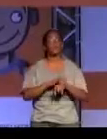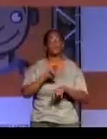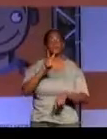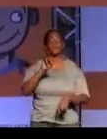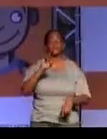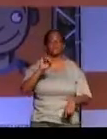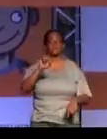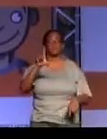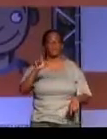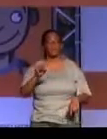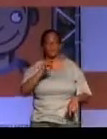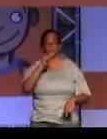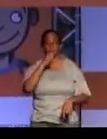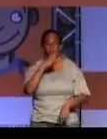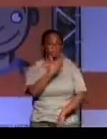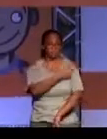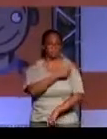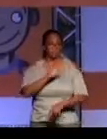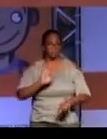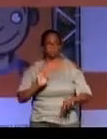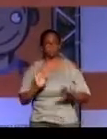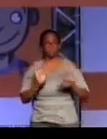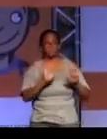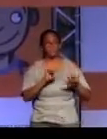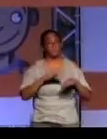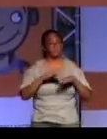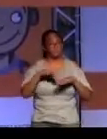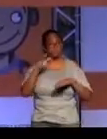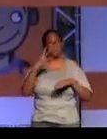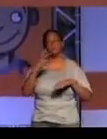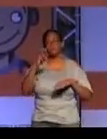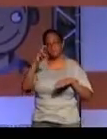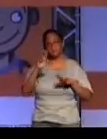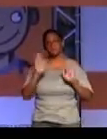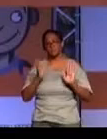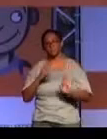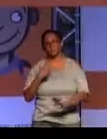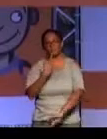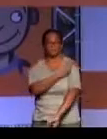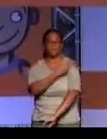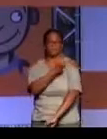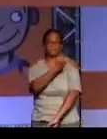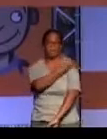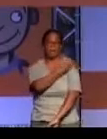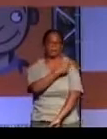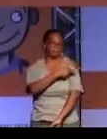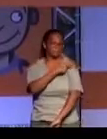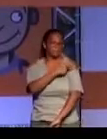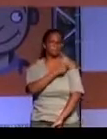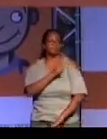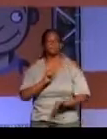porque nem receberam vacina. Os que têm mais de 45 anos, provavelmente têm a marca da vacinação.